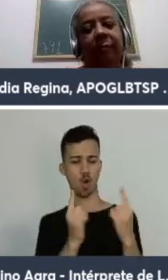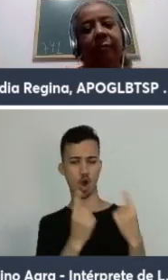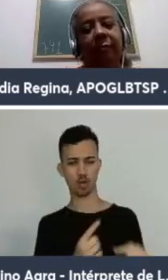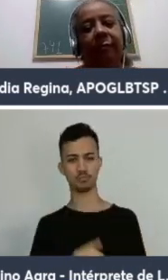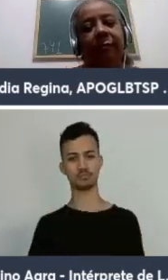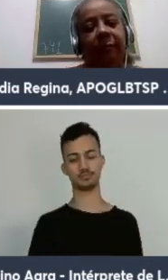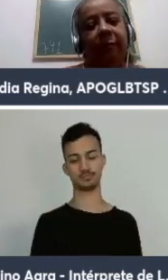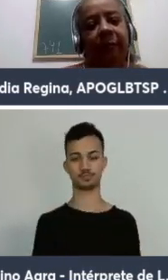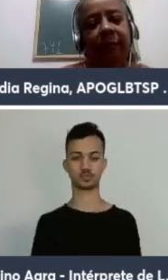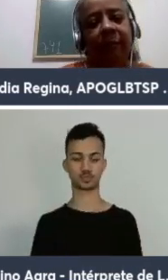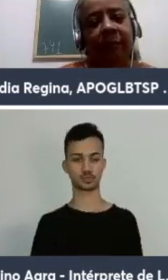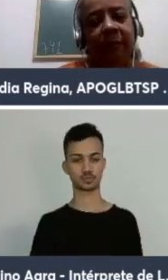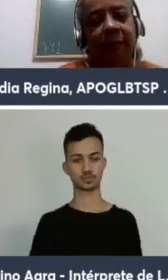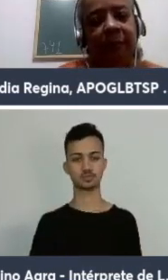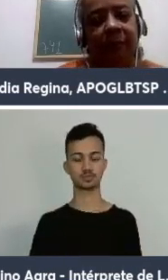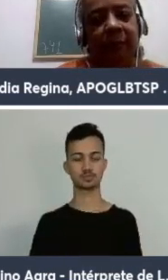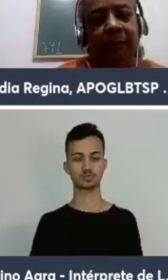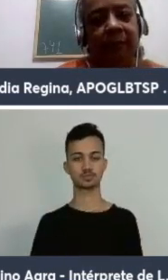conceituosas.